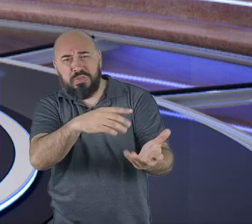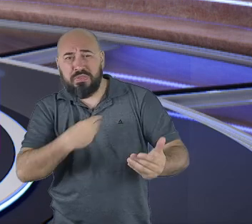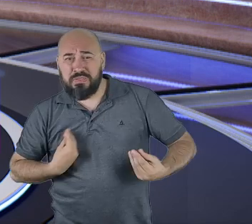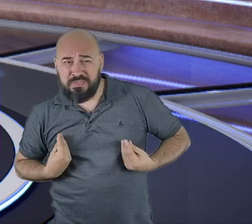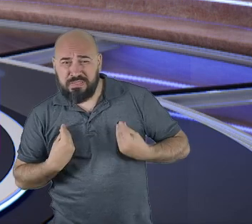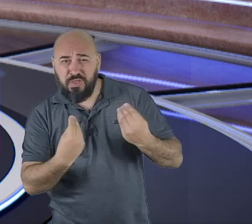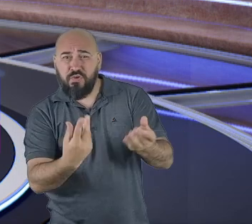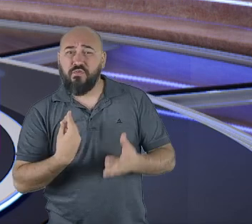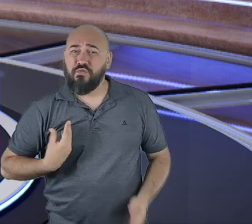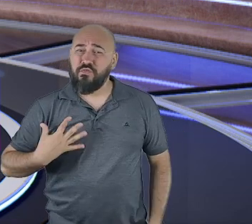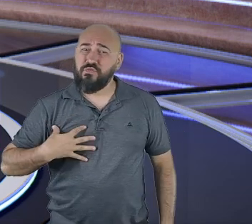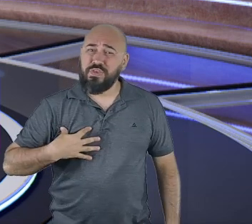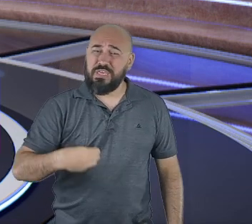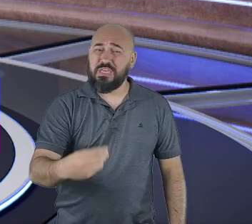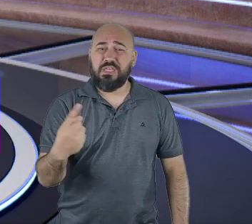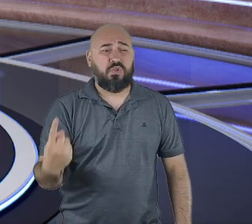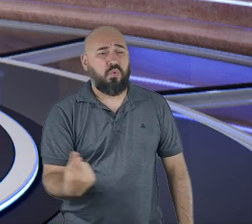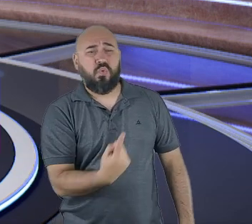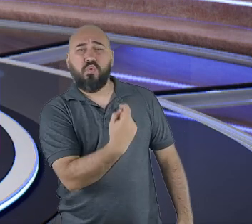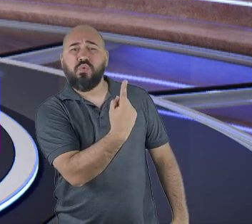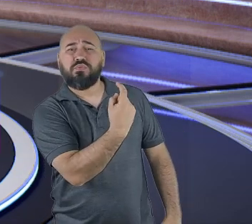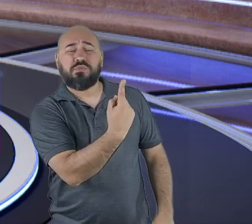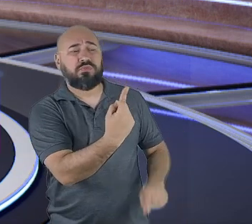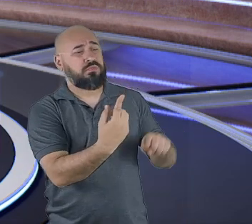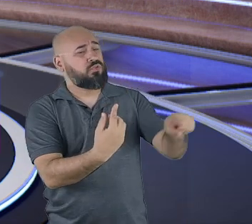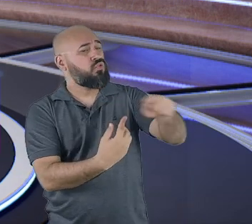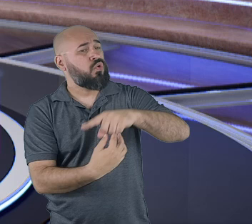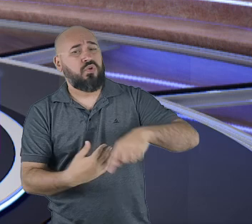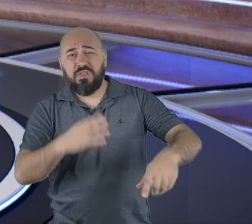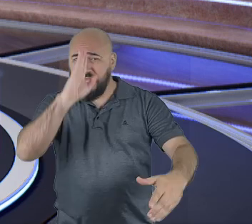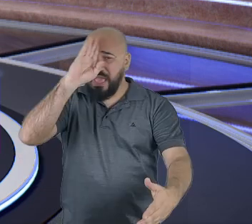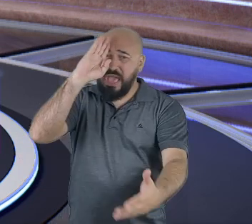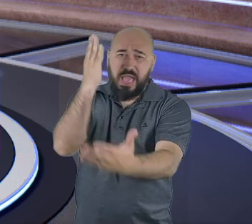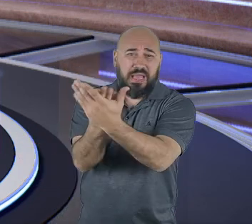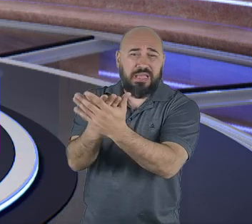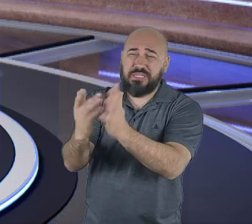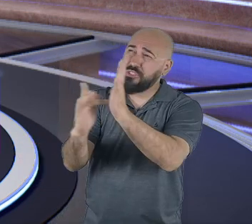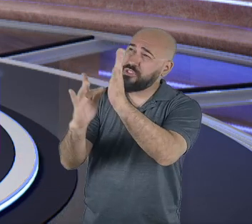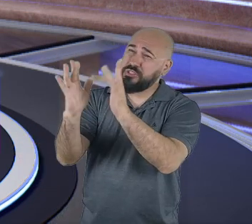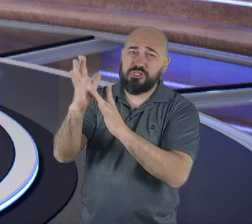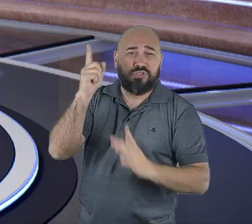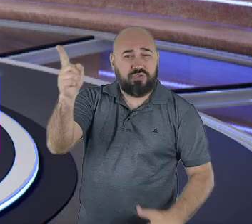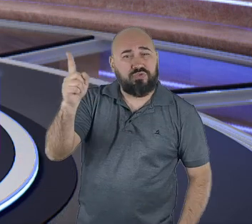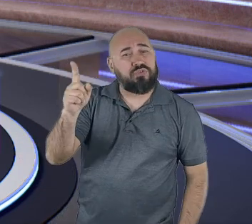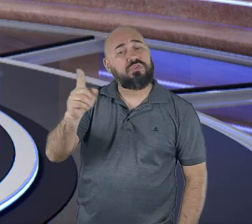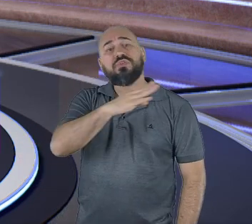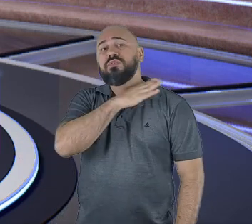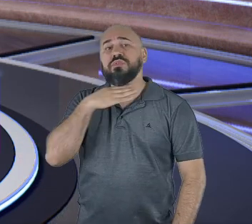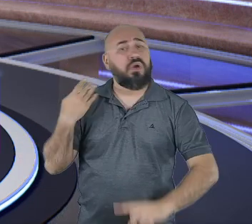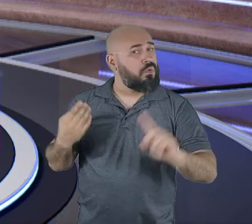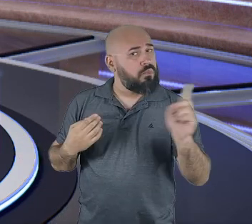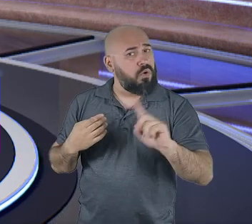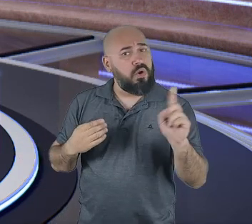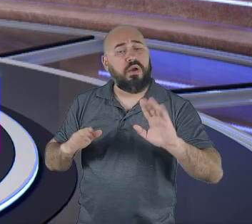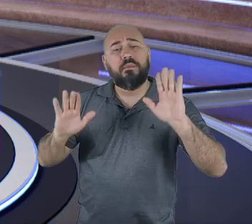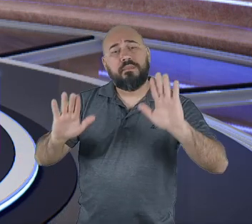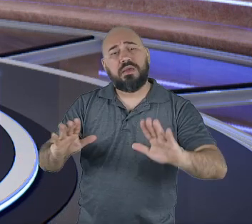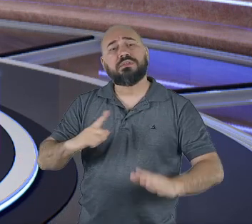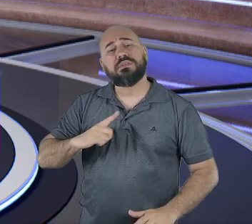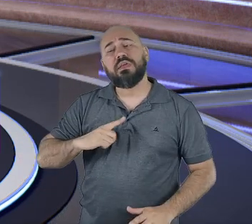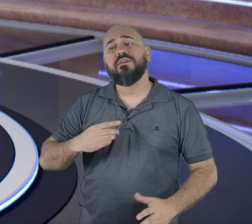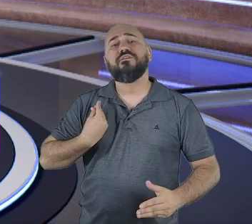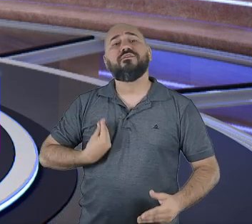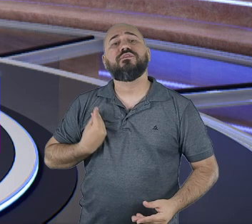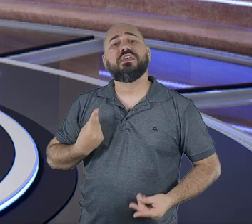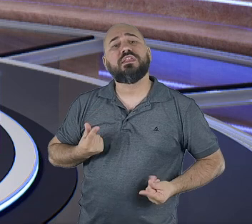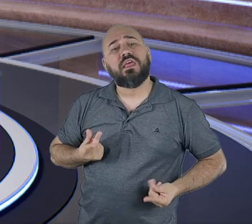seu Filho unigênito para que todo que nele crê não pereça, mas tenha a vida